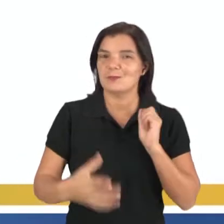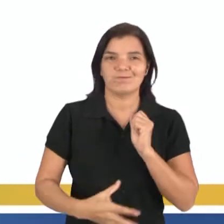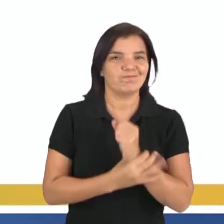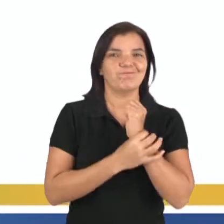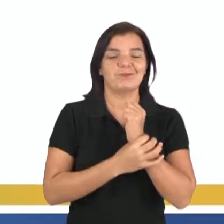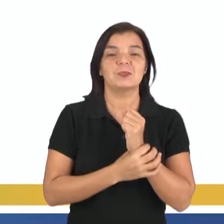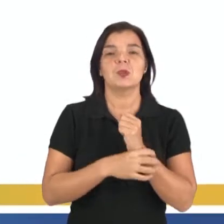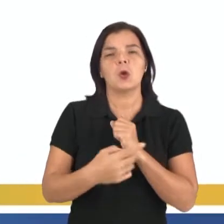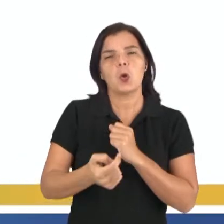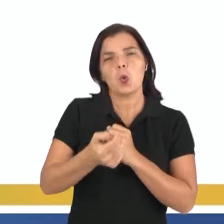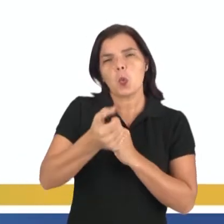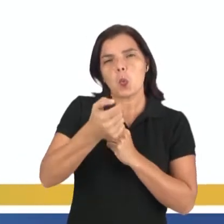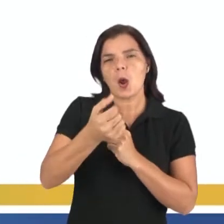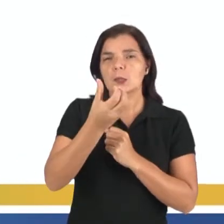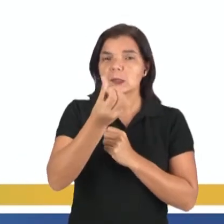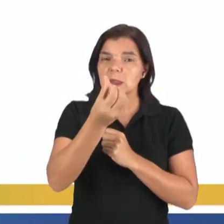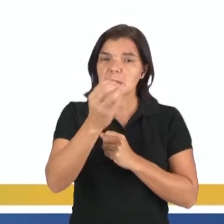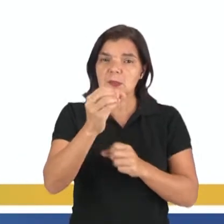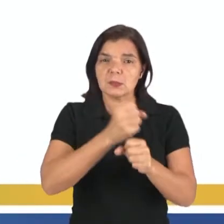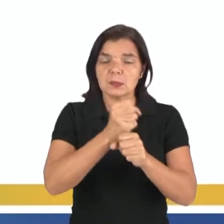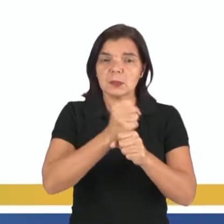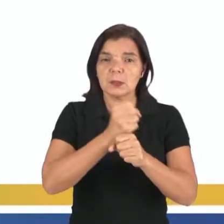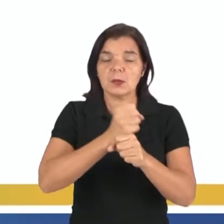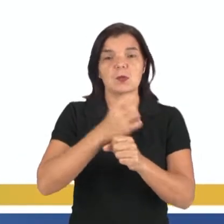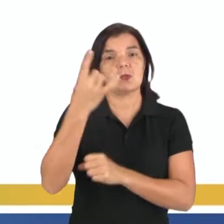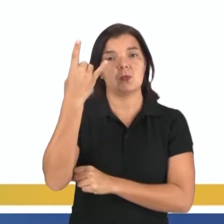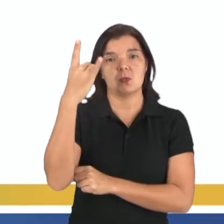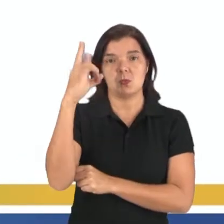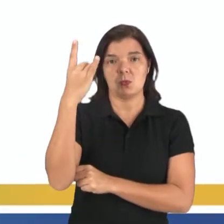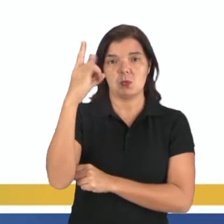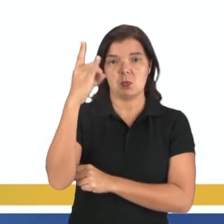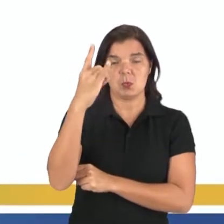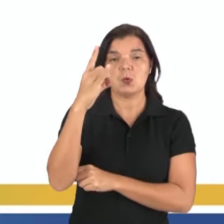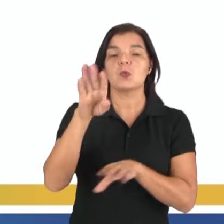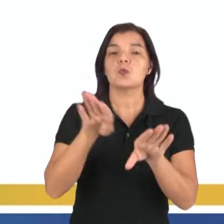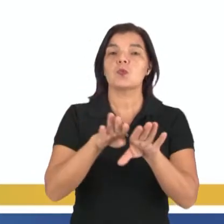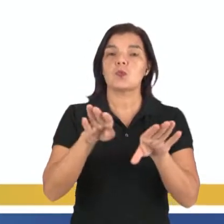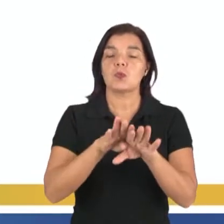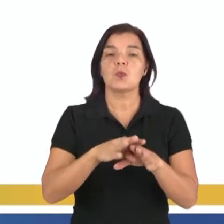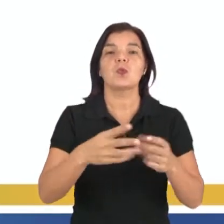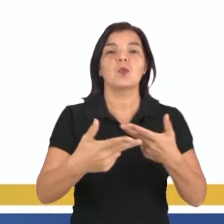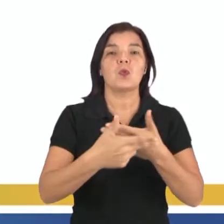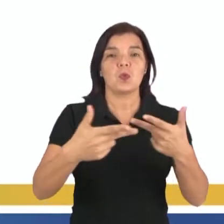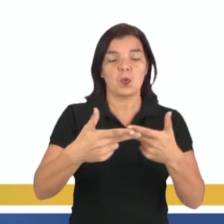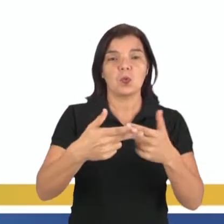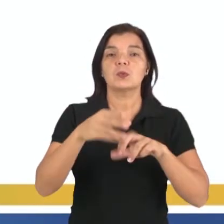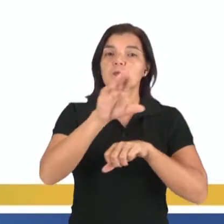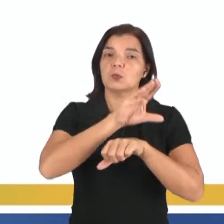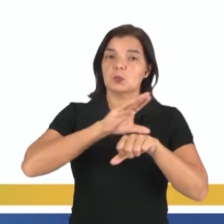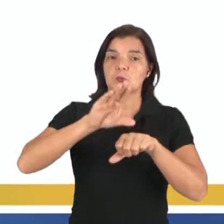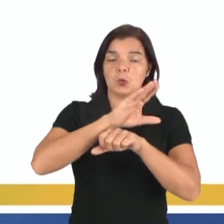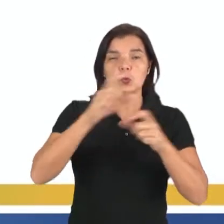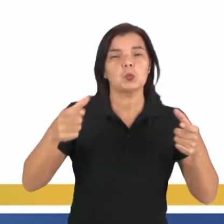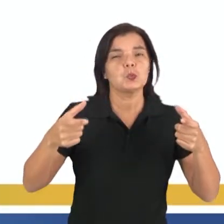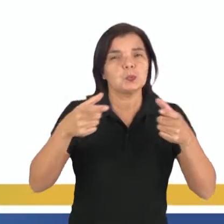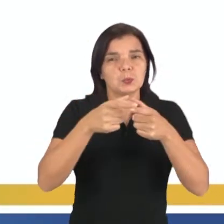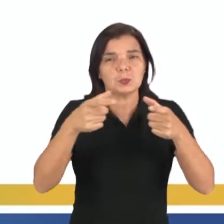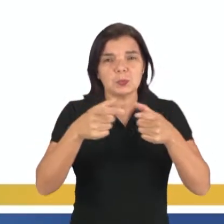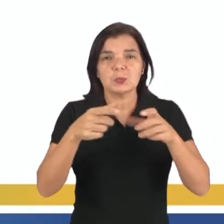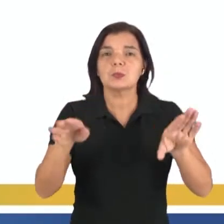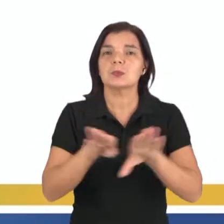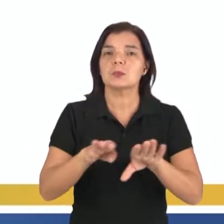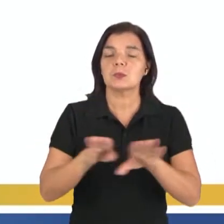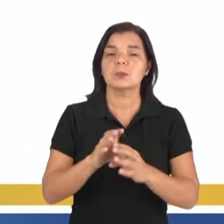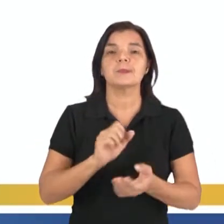Então, por quase 60 anos, os bolivianos lidaram com golpes, com constituições de curta duração